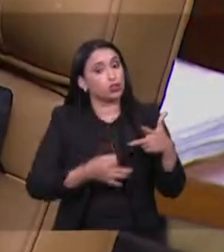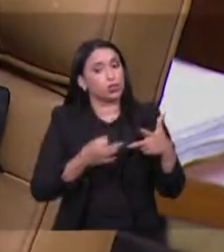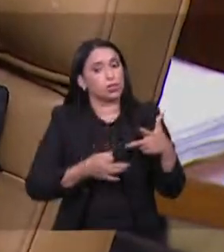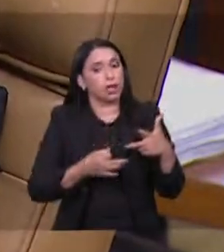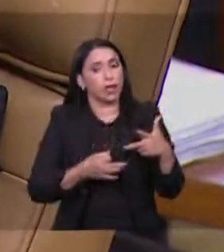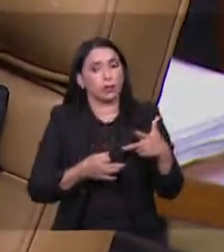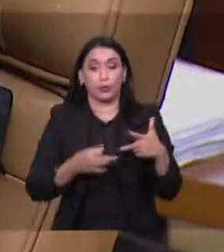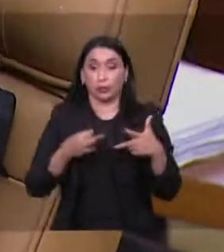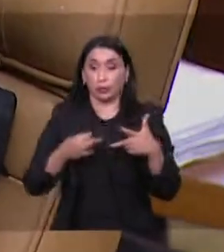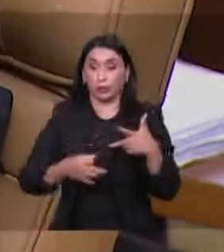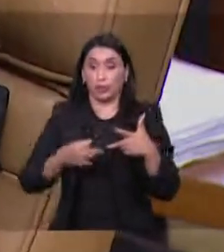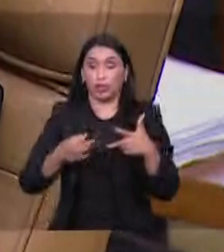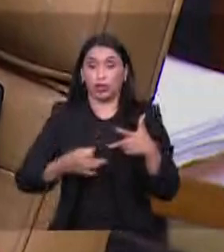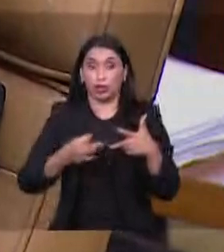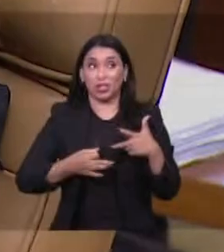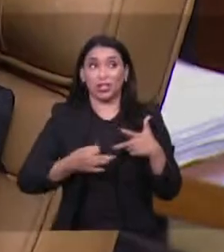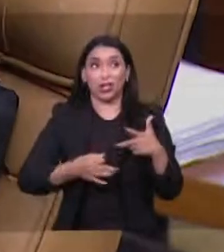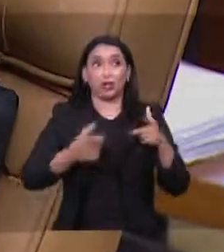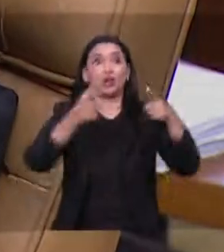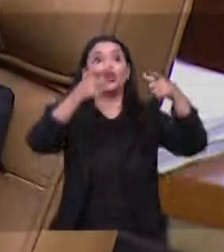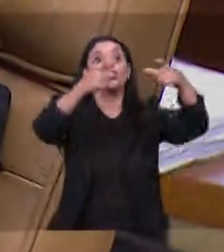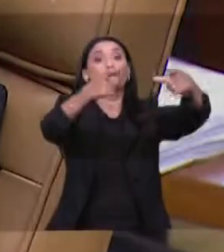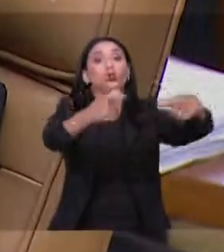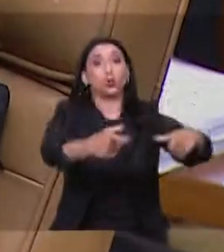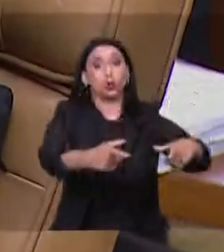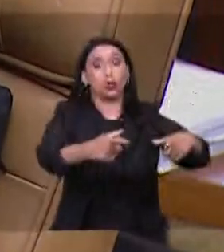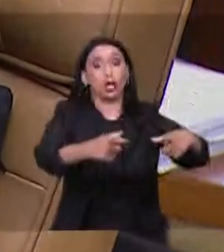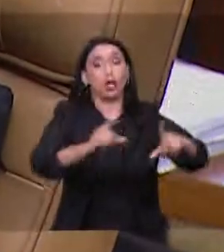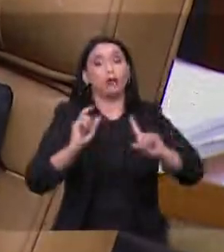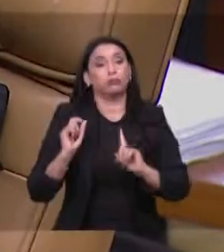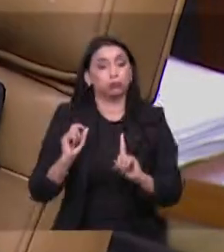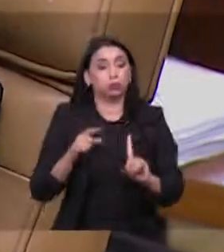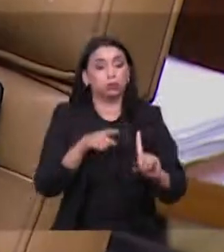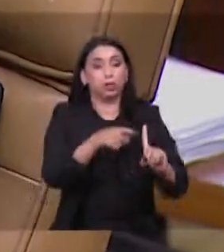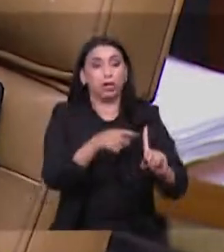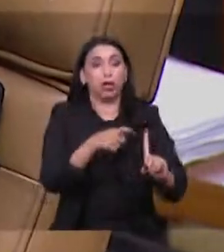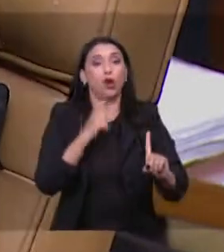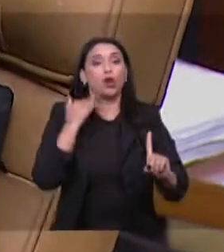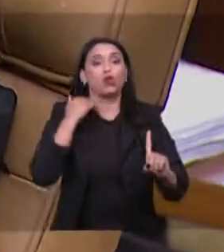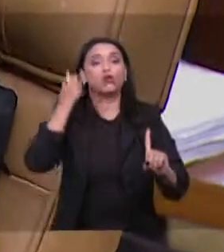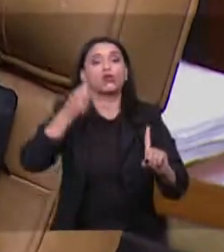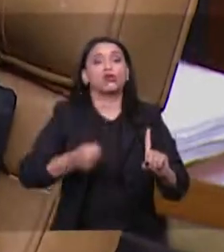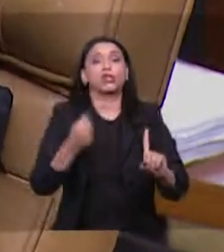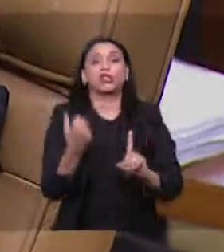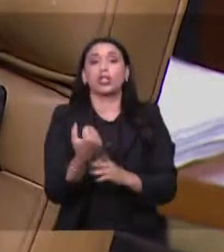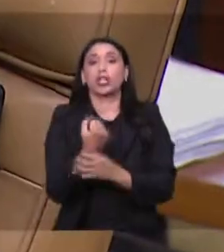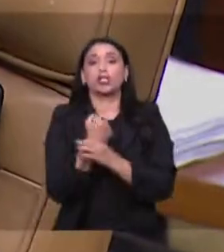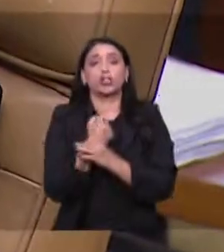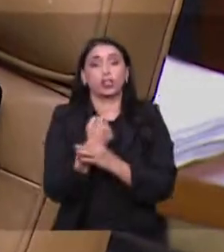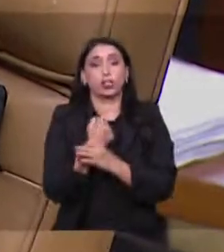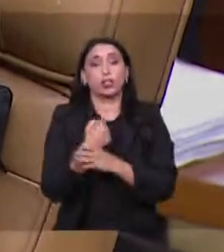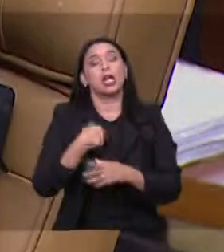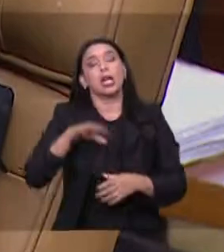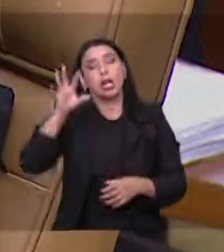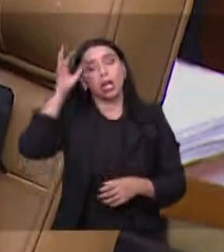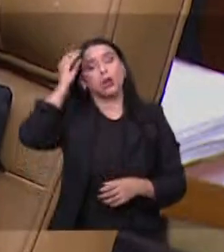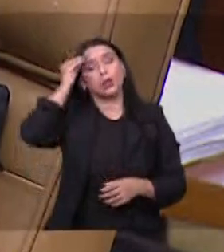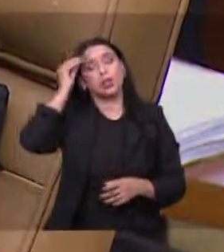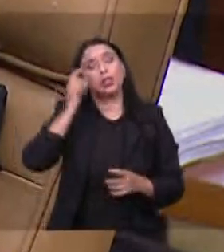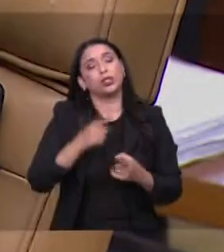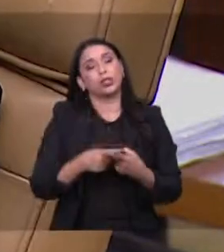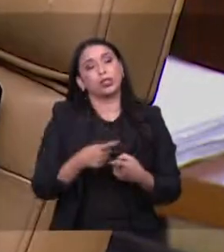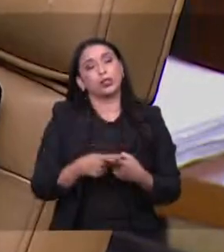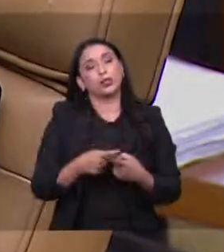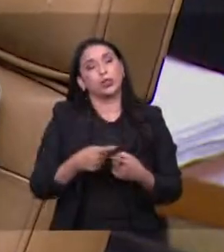Poder Judiciário local ele instituiria ou não o juiz de garantias. Eu entendi assim, porque entendi